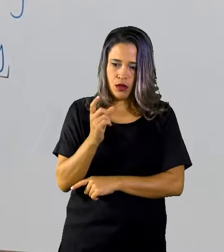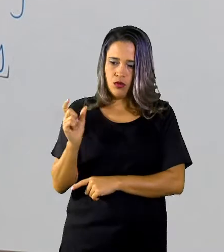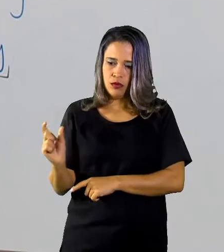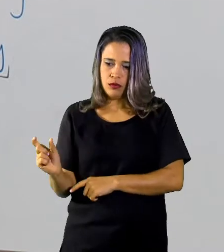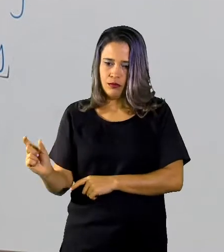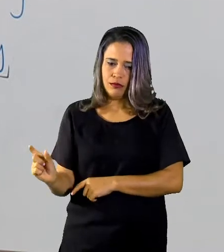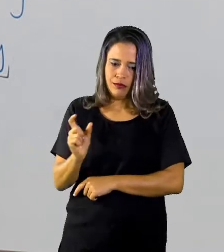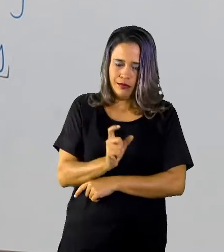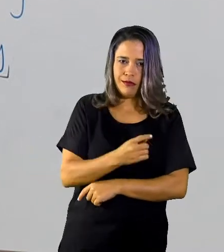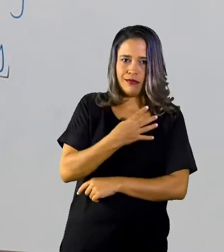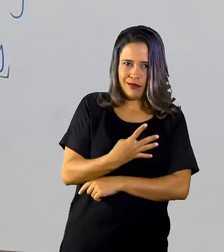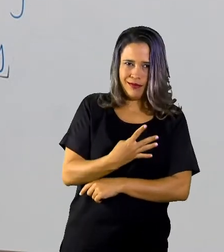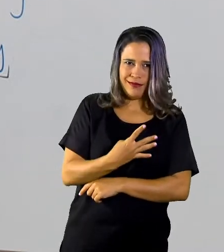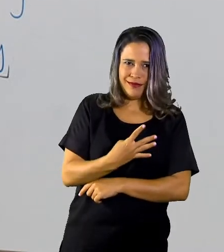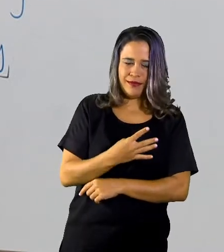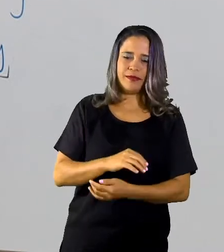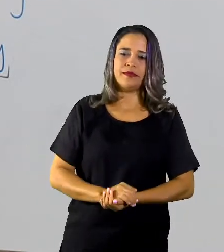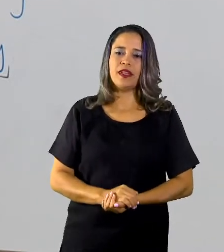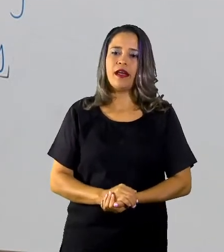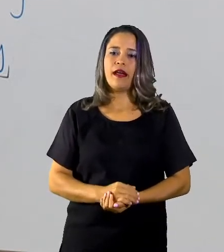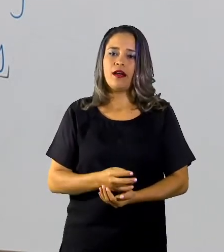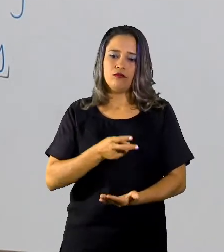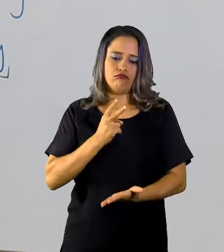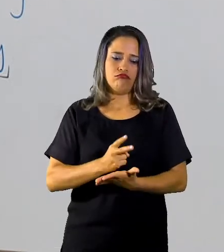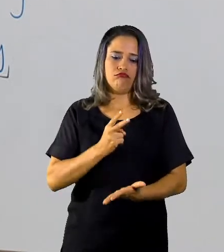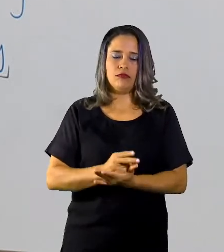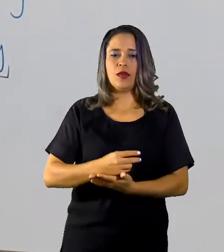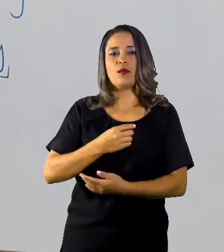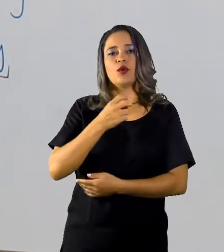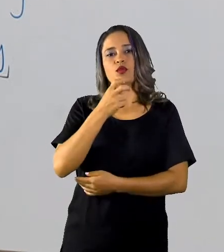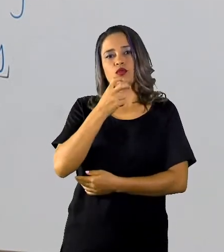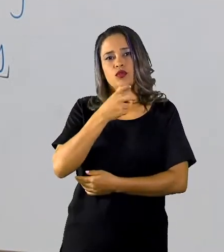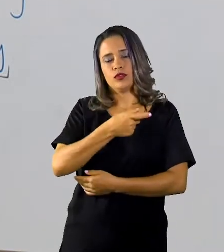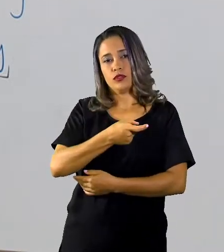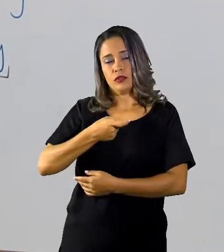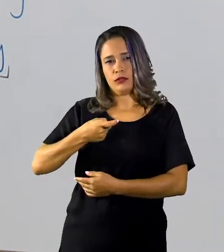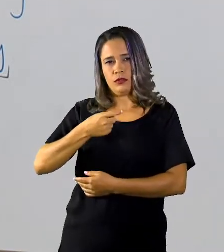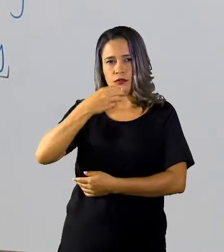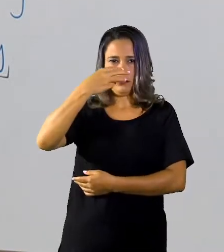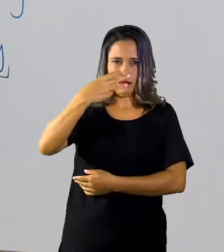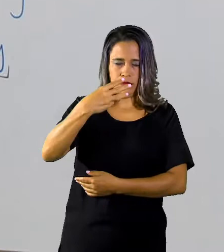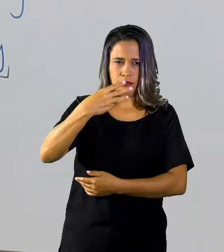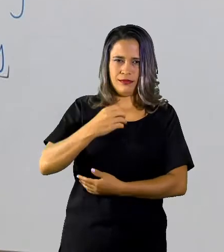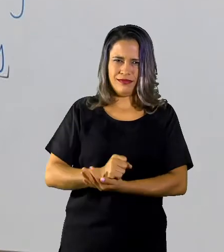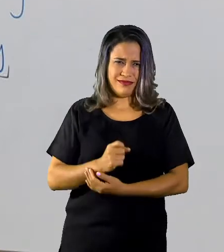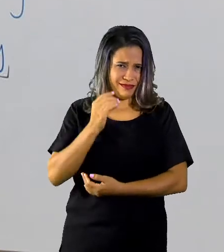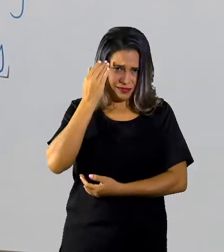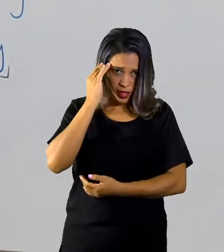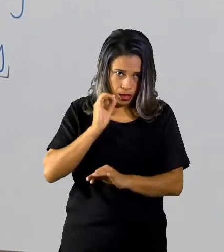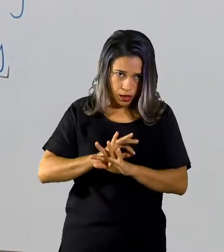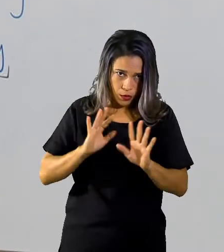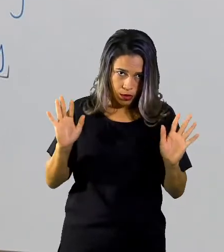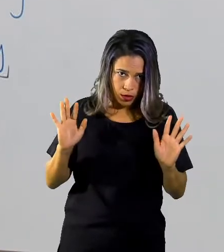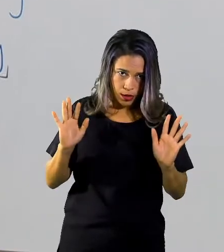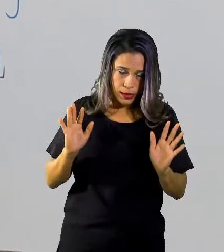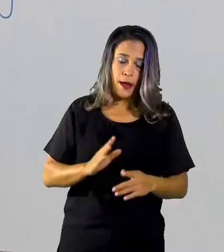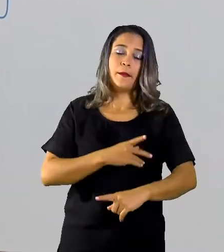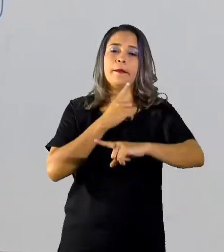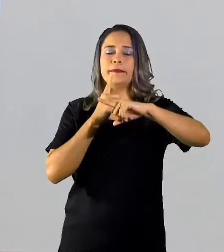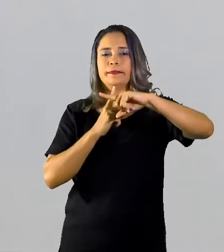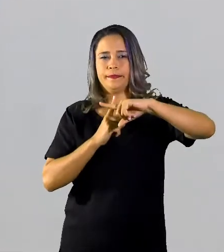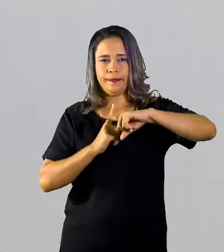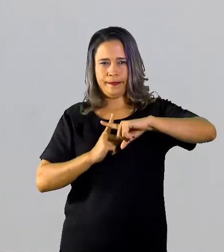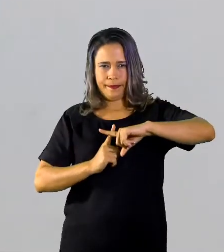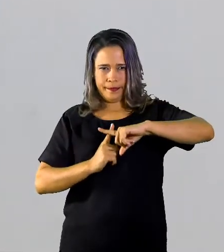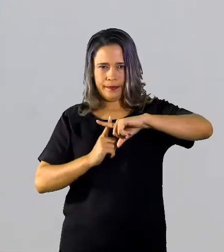termo. E eu conservo o x elevado ao cubo. Tranquilo até aí. Mas eu vou